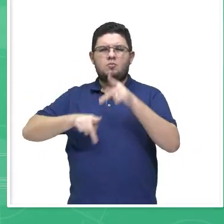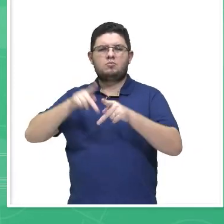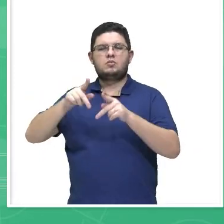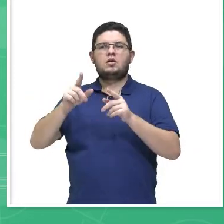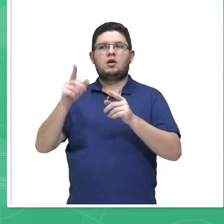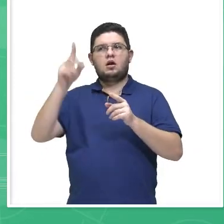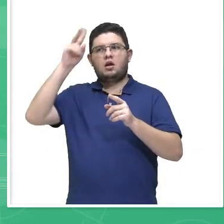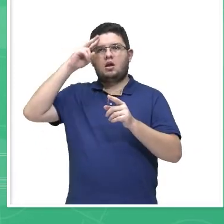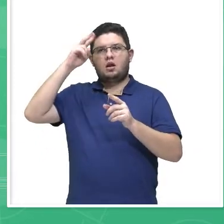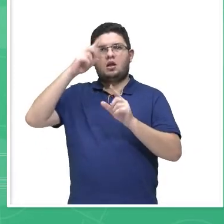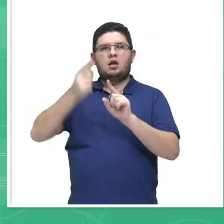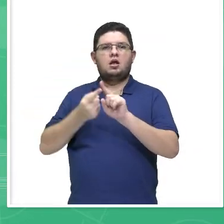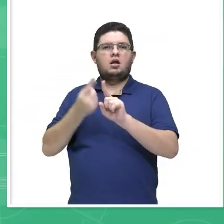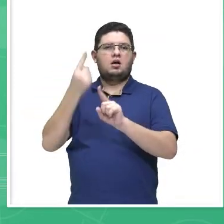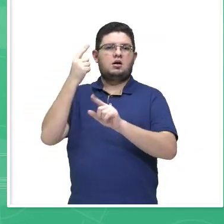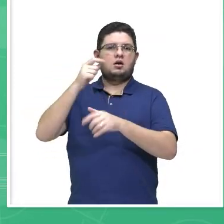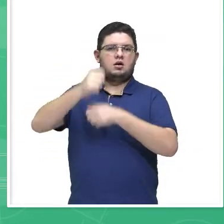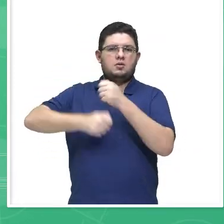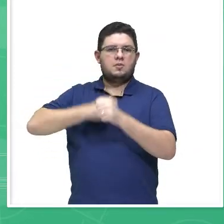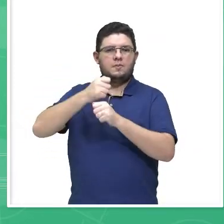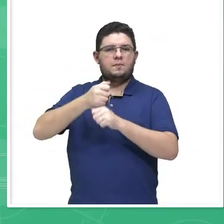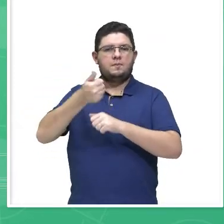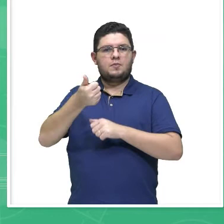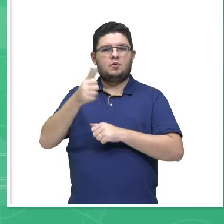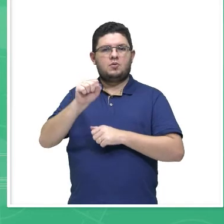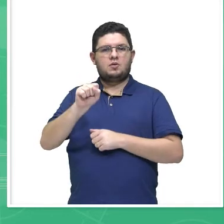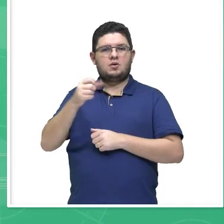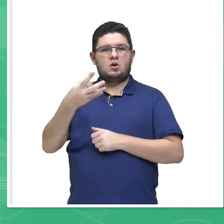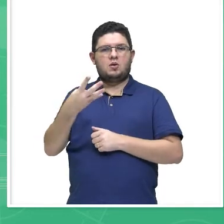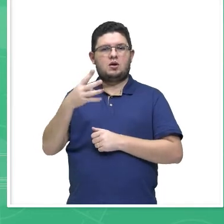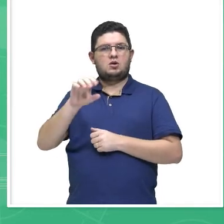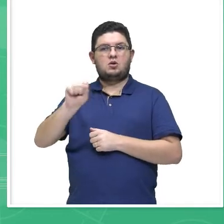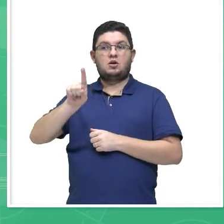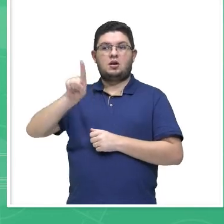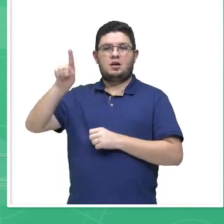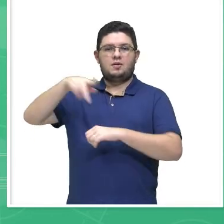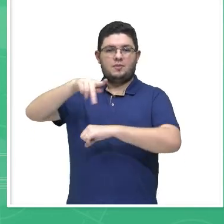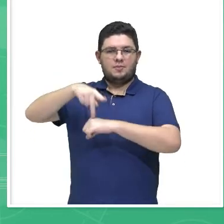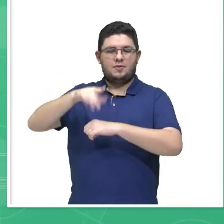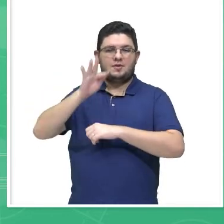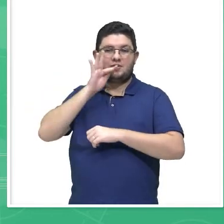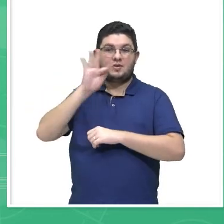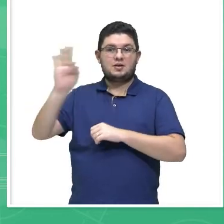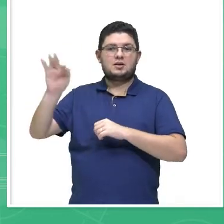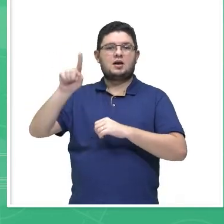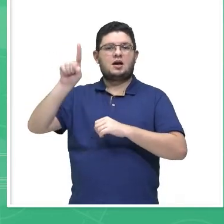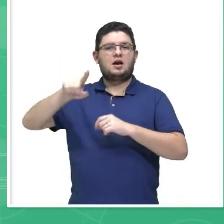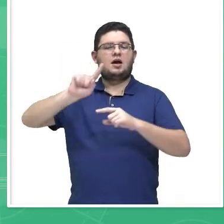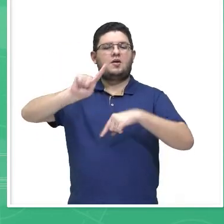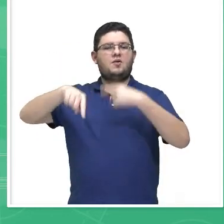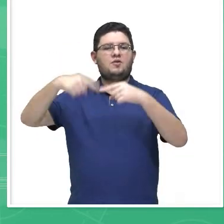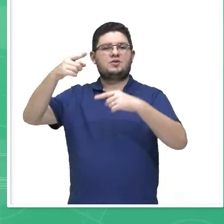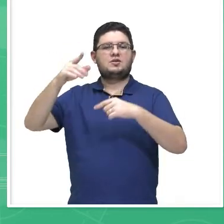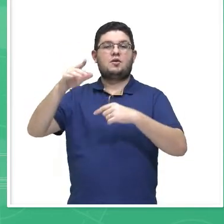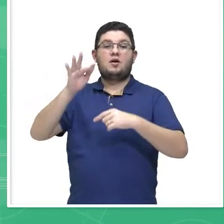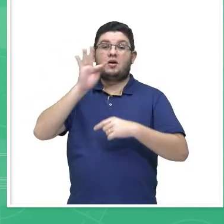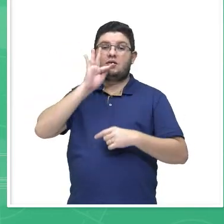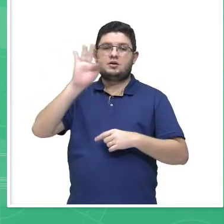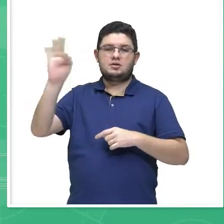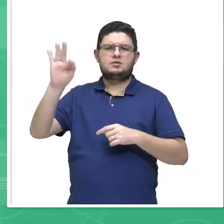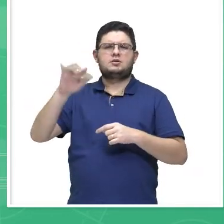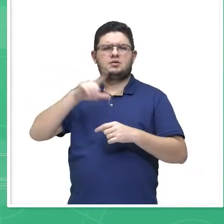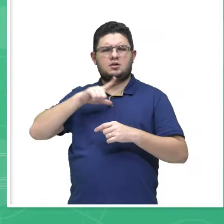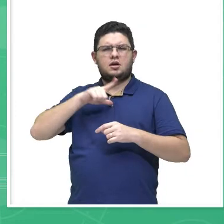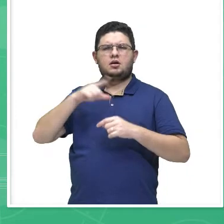1848, na França, na Revolução Francesa, que é muito comentada, não somente em ciências sociais, mas